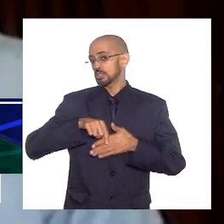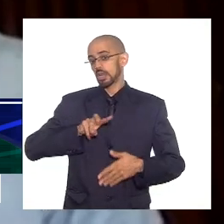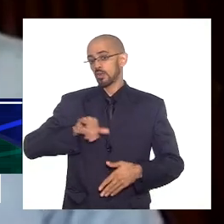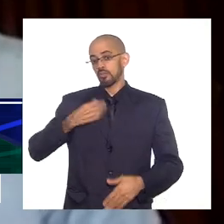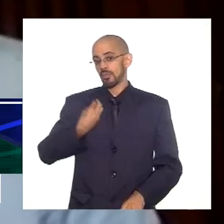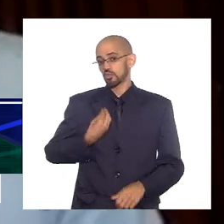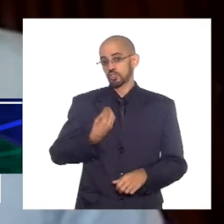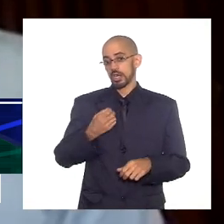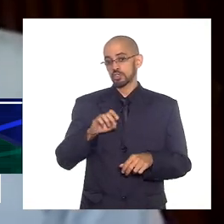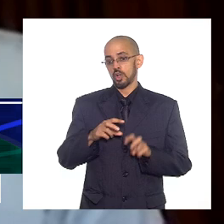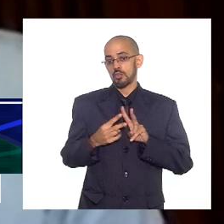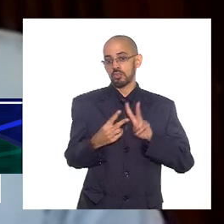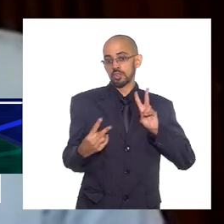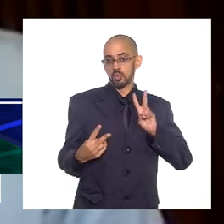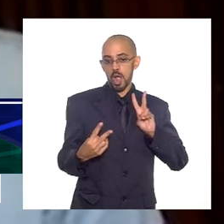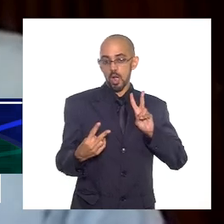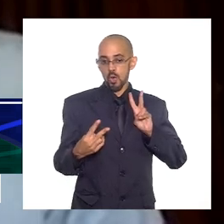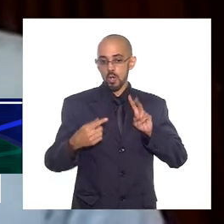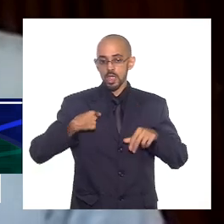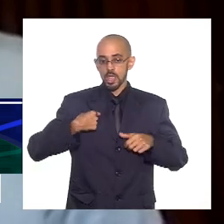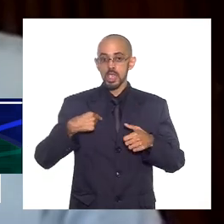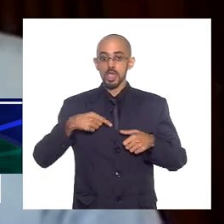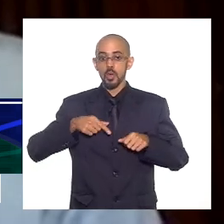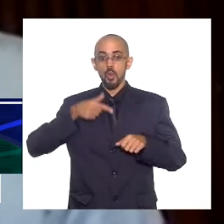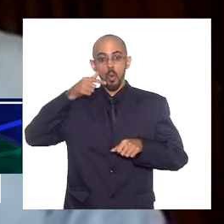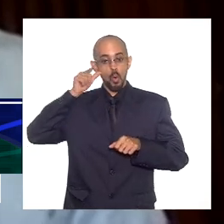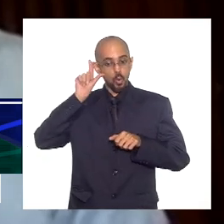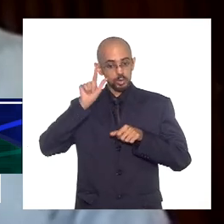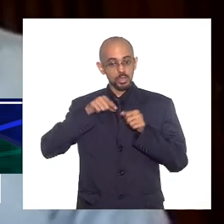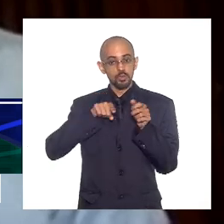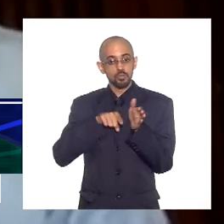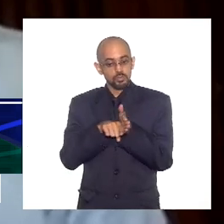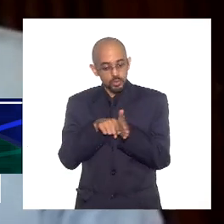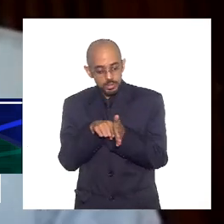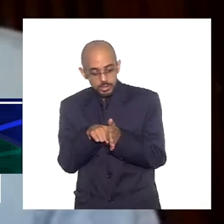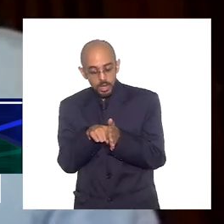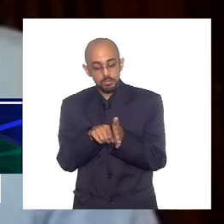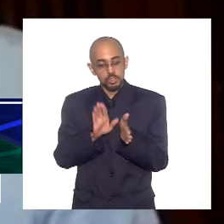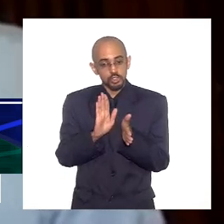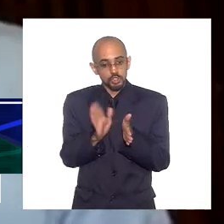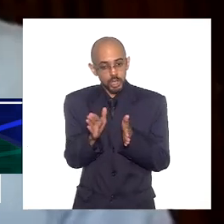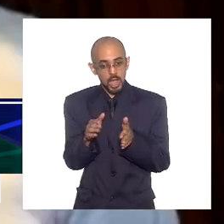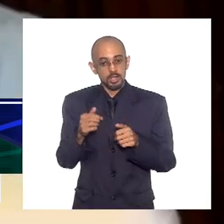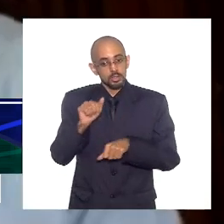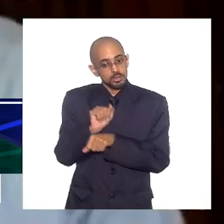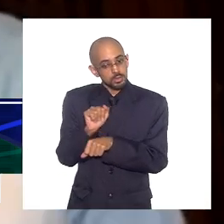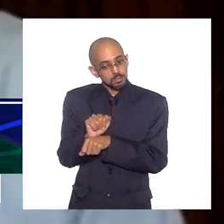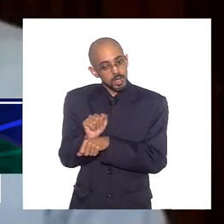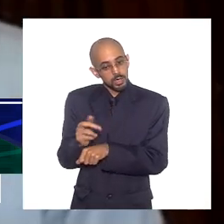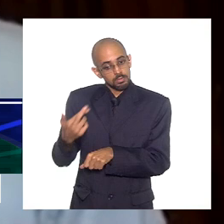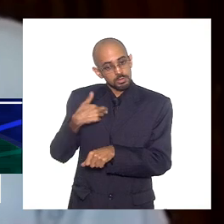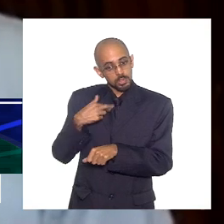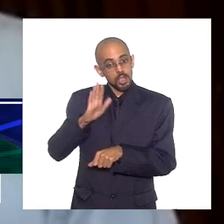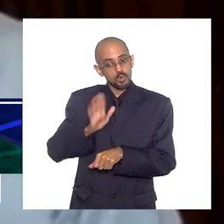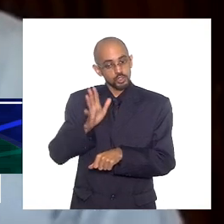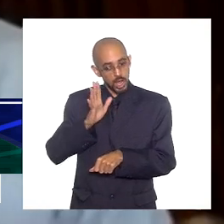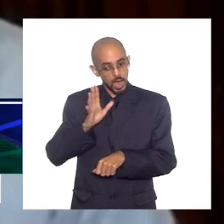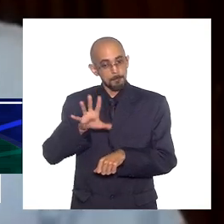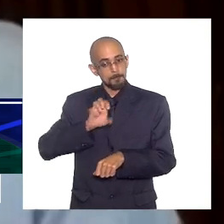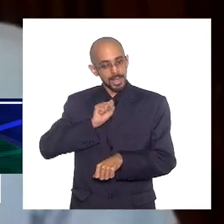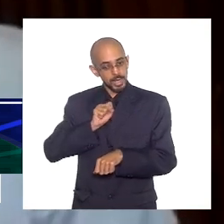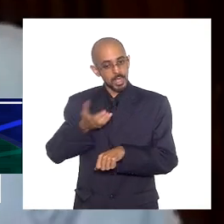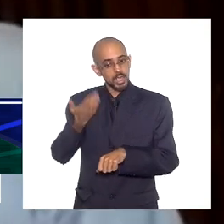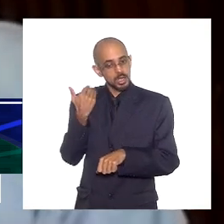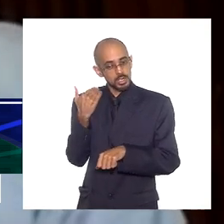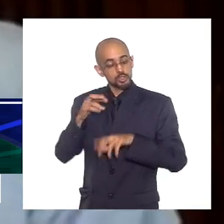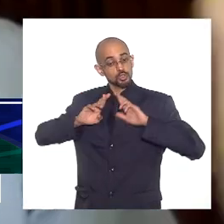apenas remotamente. Eu, inclusive, fiz o exame ontem, estou esperando hoje o resultado. Eu já tive Covid, obviamente